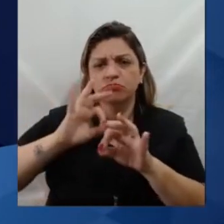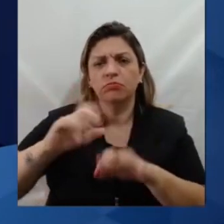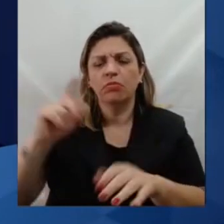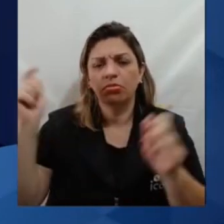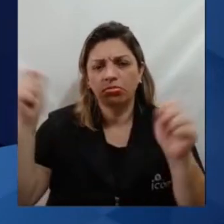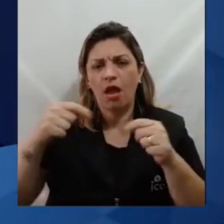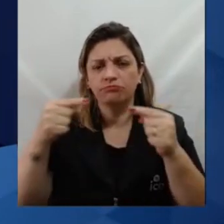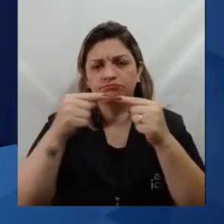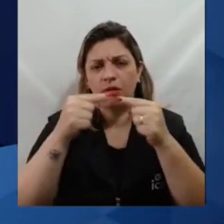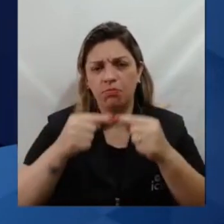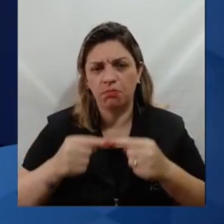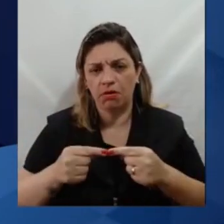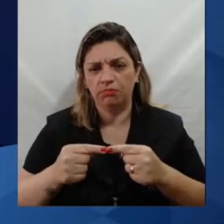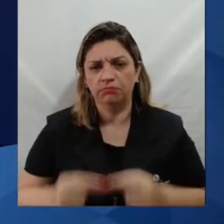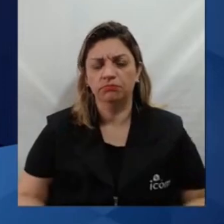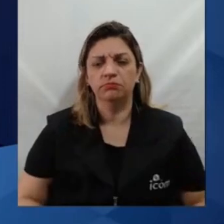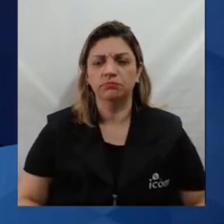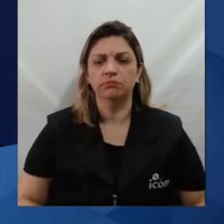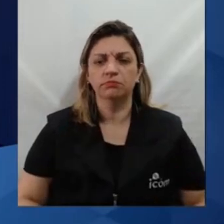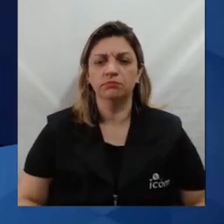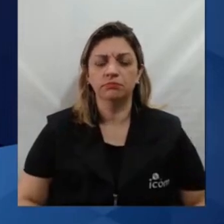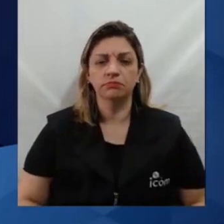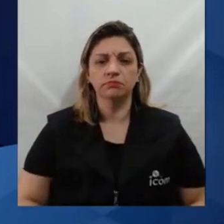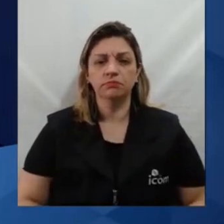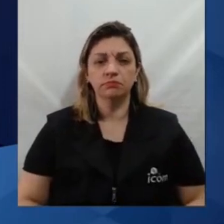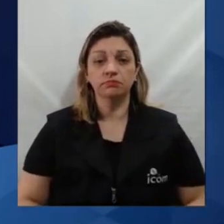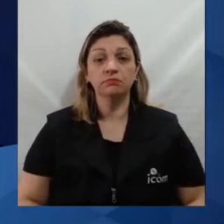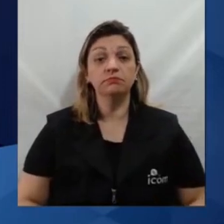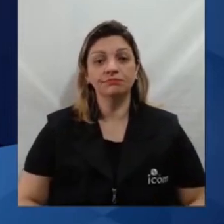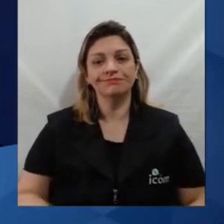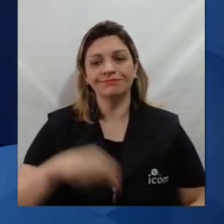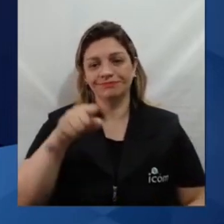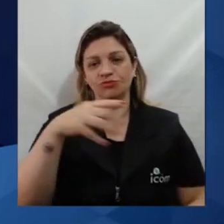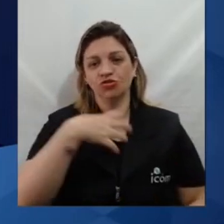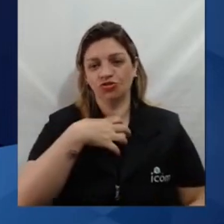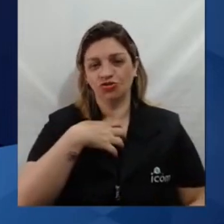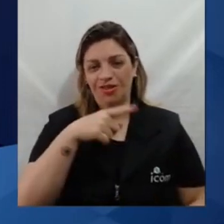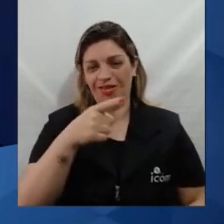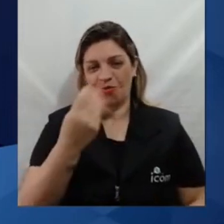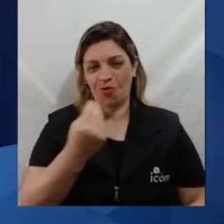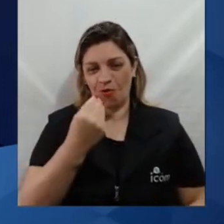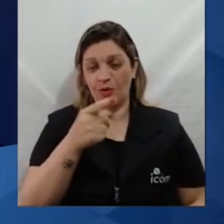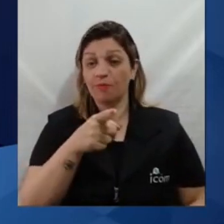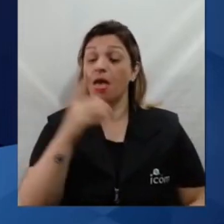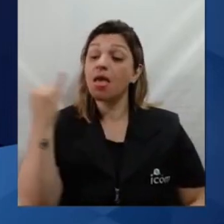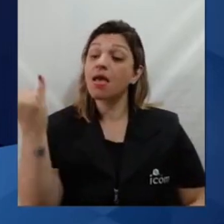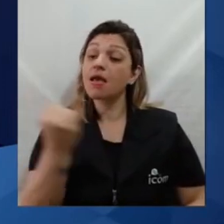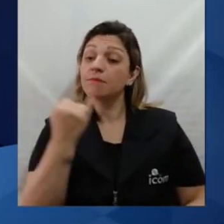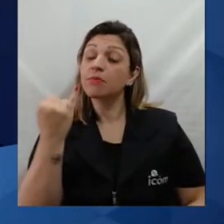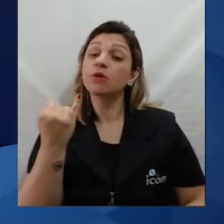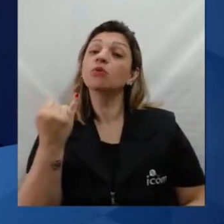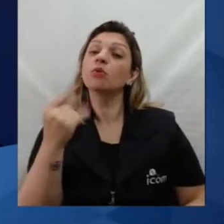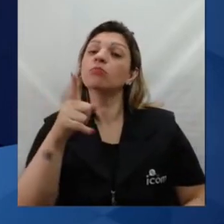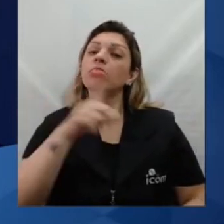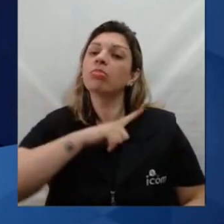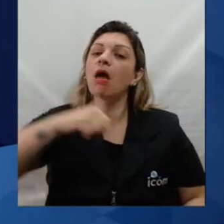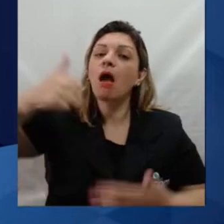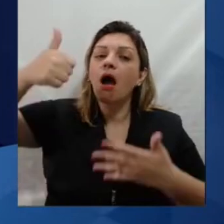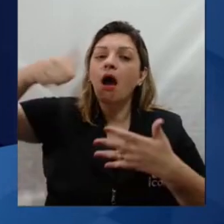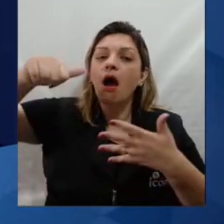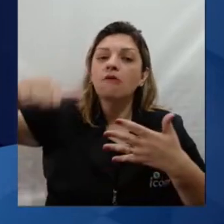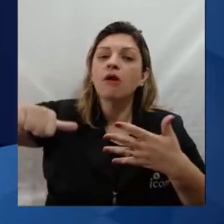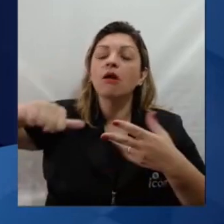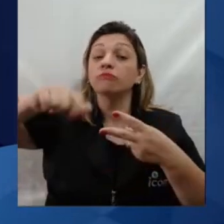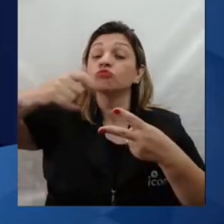adequadas. Então, essa é a carinha do ICOAP. Então, o importante dele é porque ele avalia duas dores. Então, ele avalia a